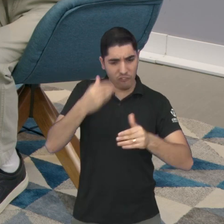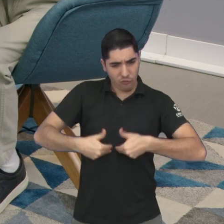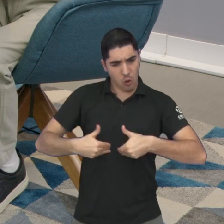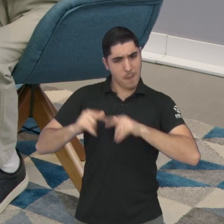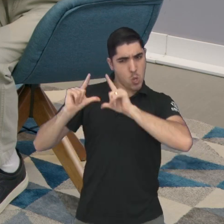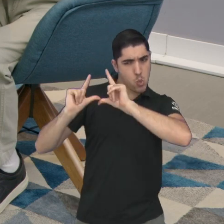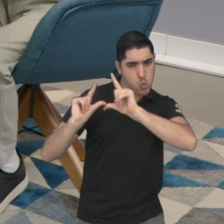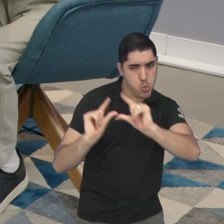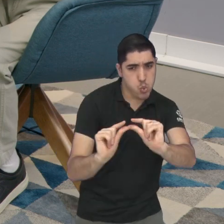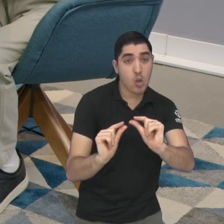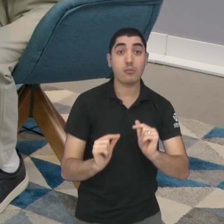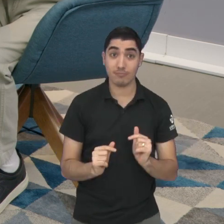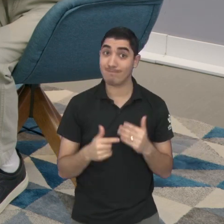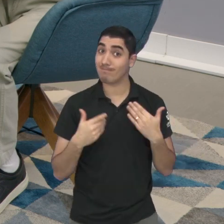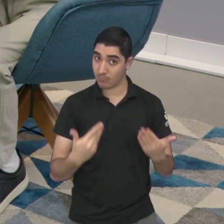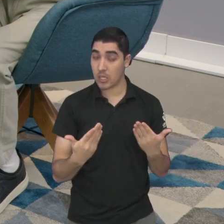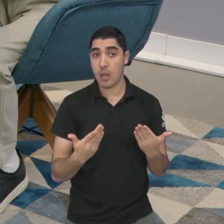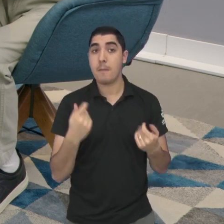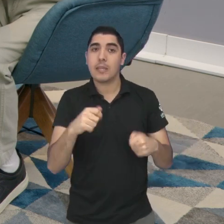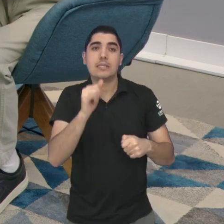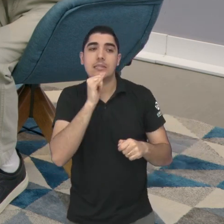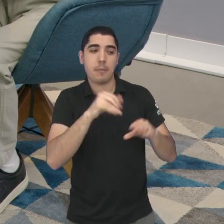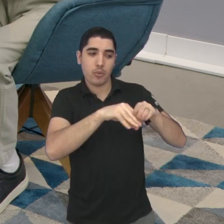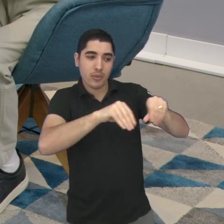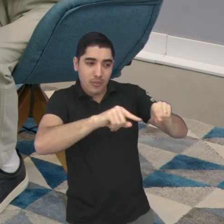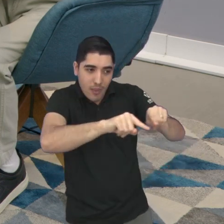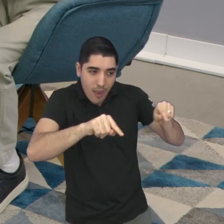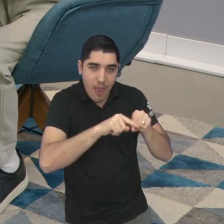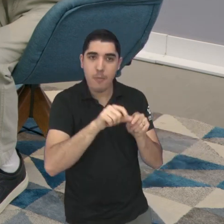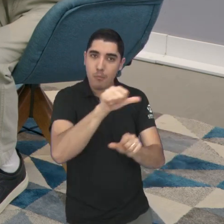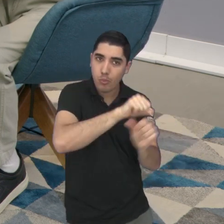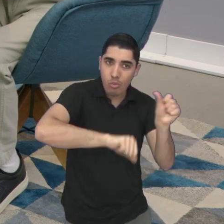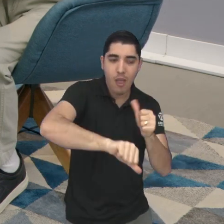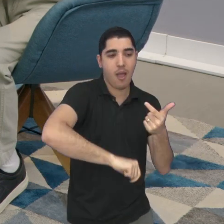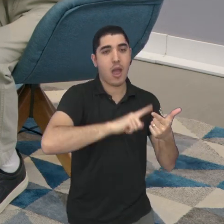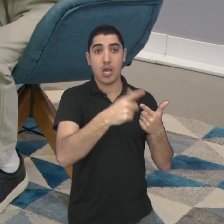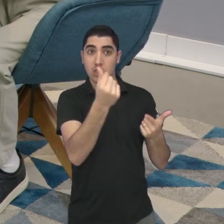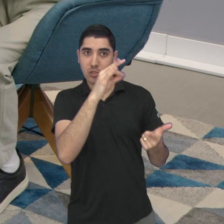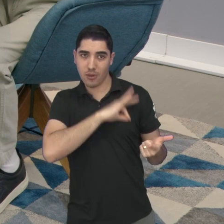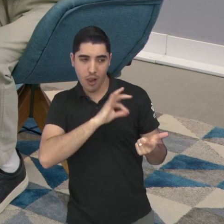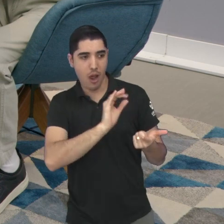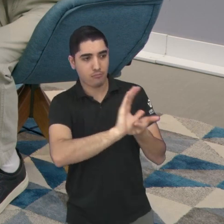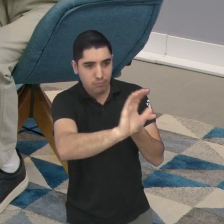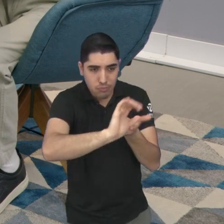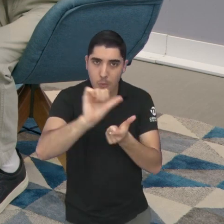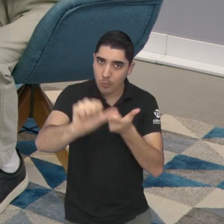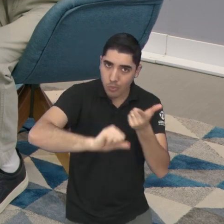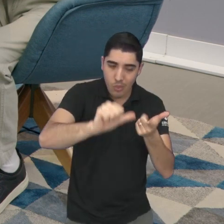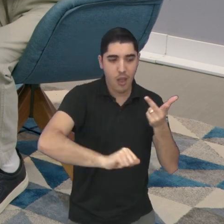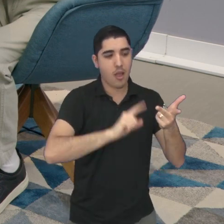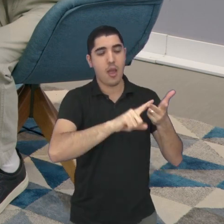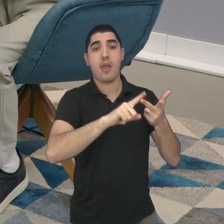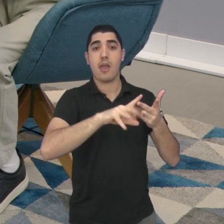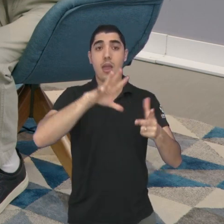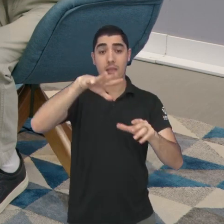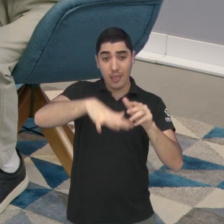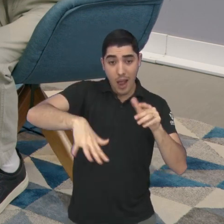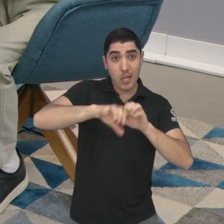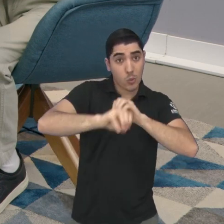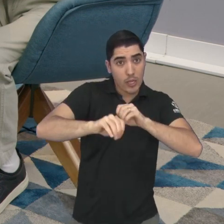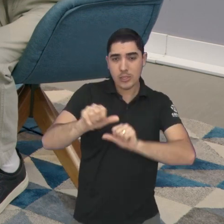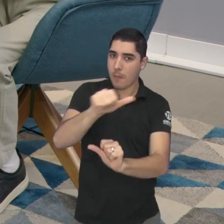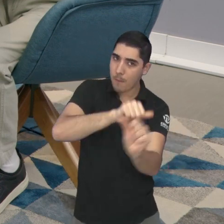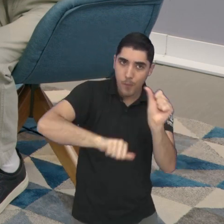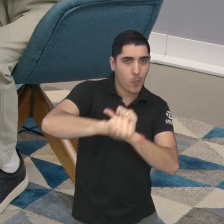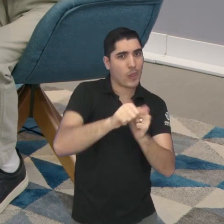caminho. Nós vamos ter que falar de redistribuição de terras, nós vamos ter que falar de redistribuição de renda, nós vamos ter que falar de reformas educacionais profundas, nós